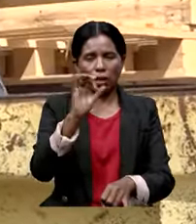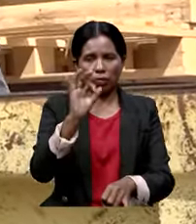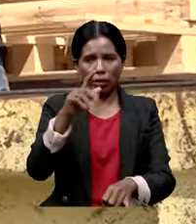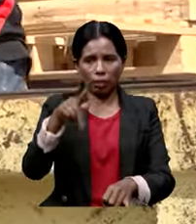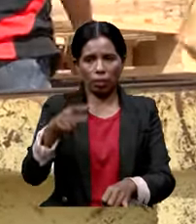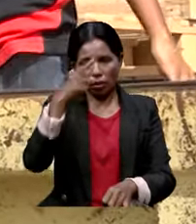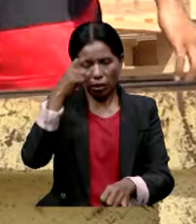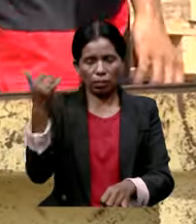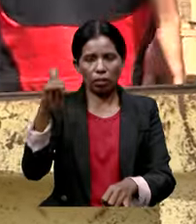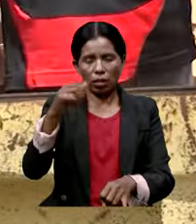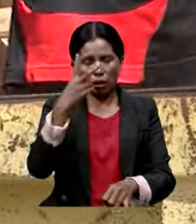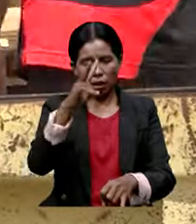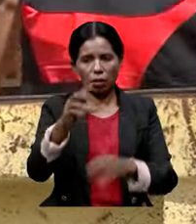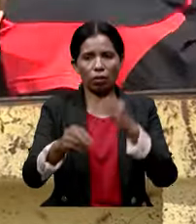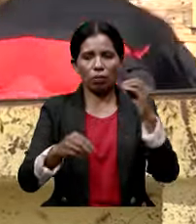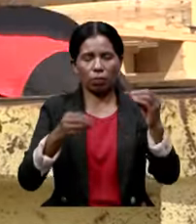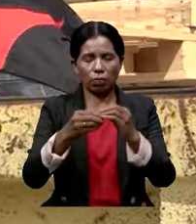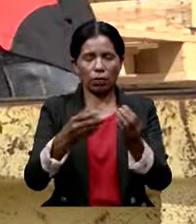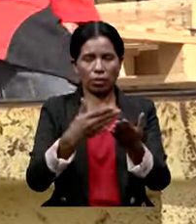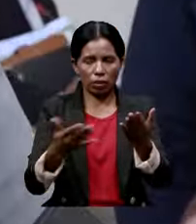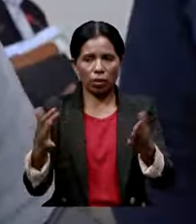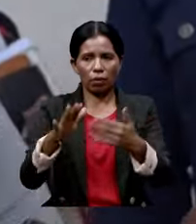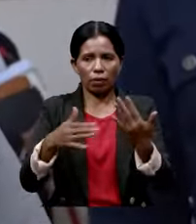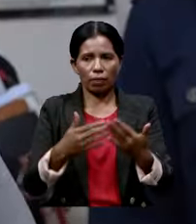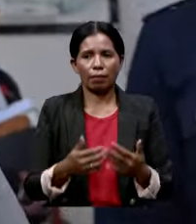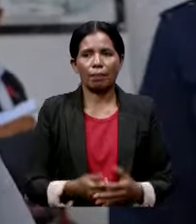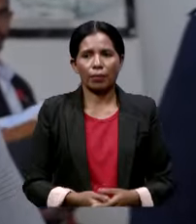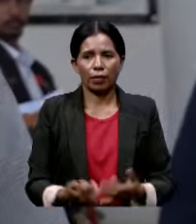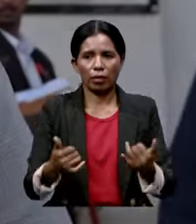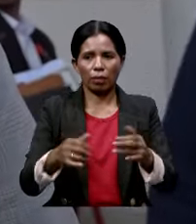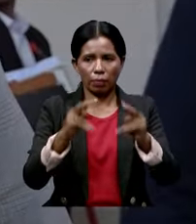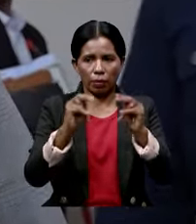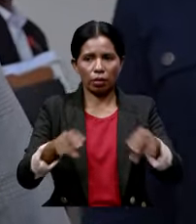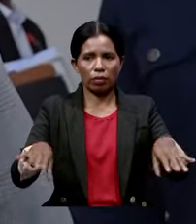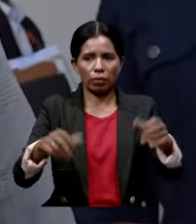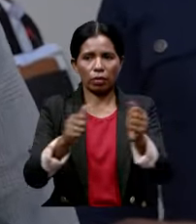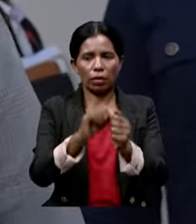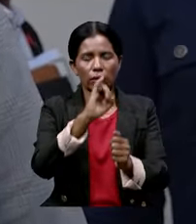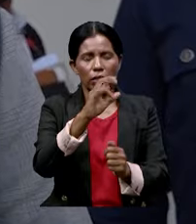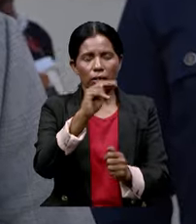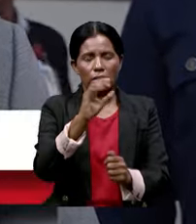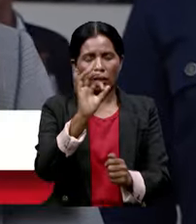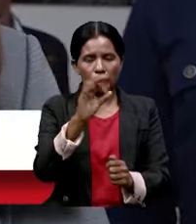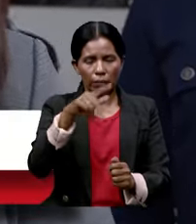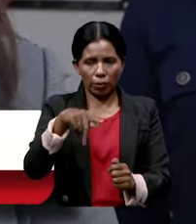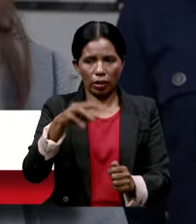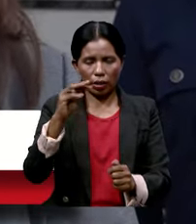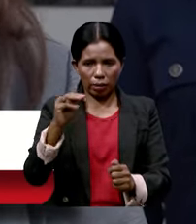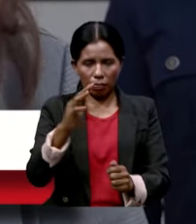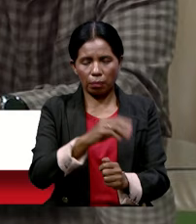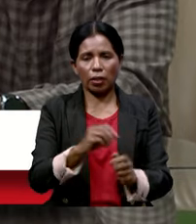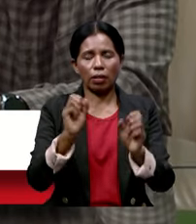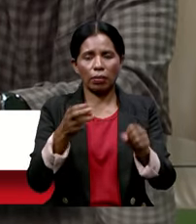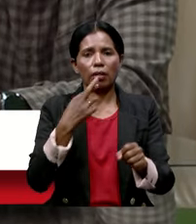sira mak toma conta com o armazém. Irene, precisa o serviço INFPM? Eu não sei se eu responder a essa